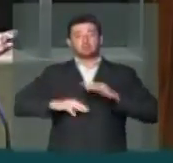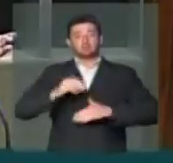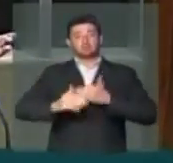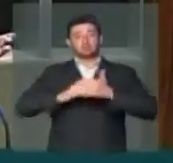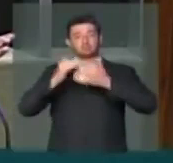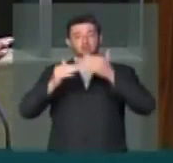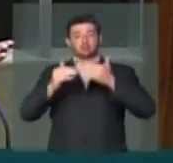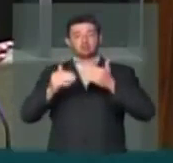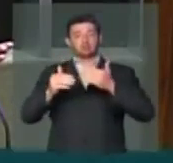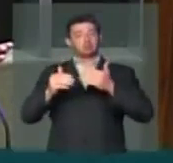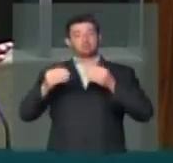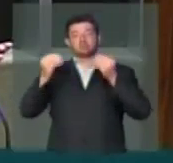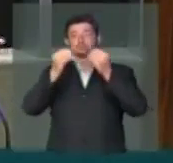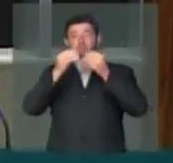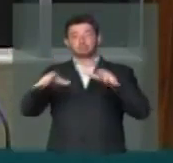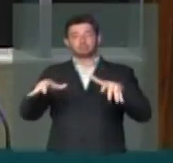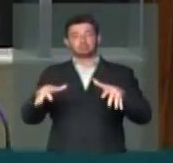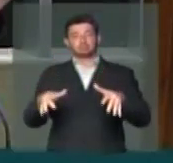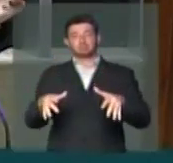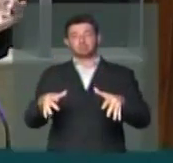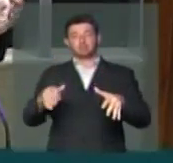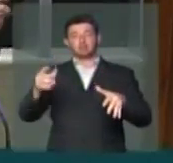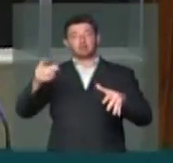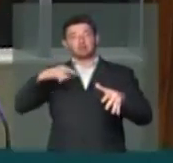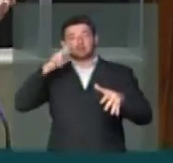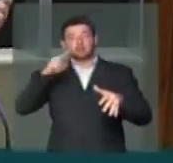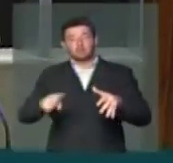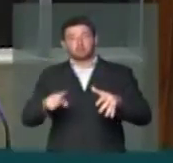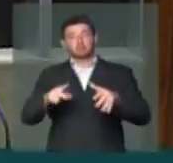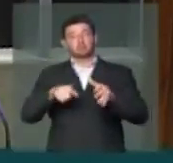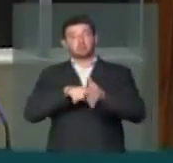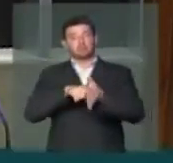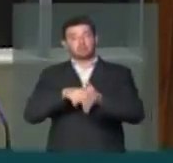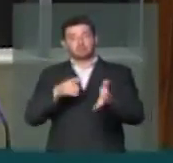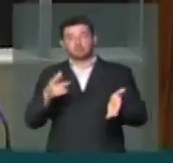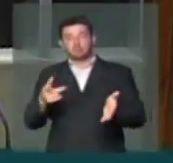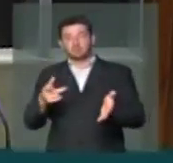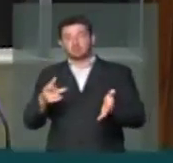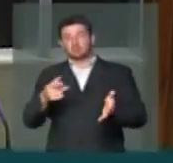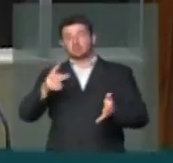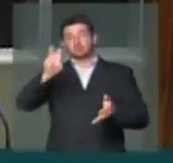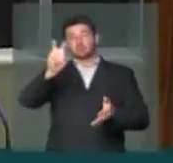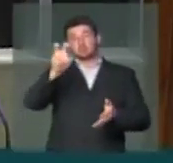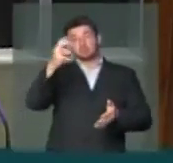profissional continua precaríssima. Hoje vimos pesquisas dizendo que